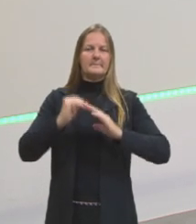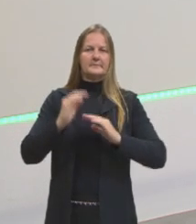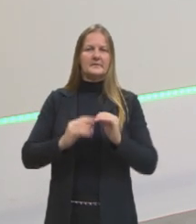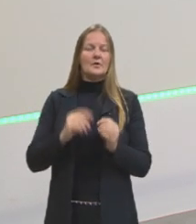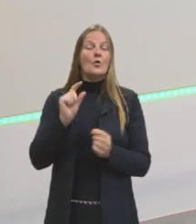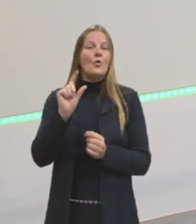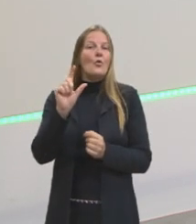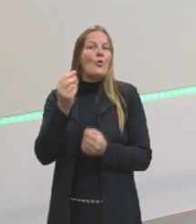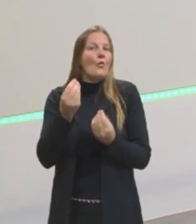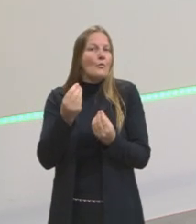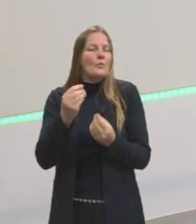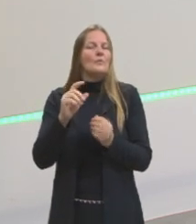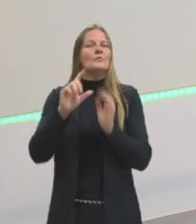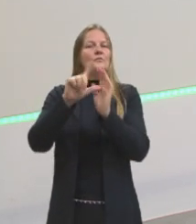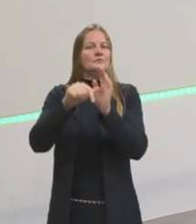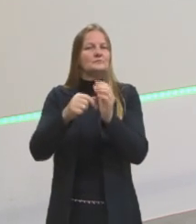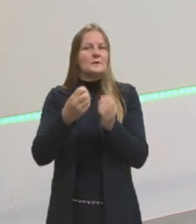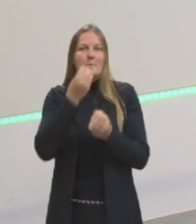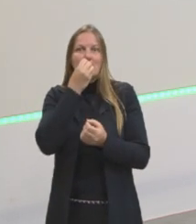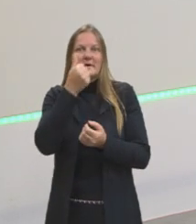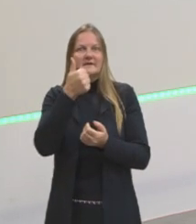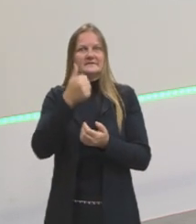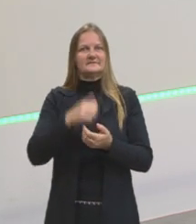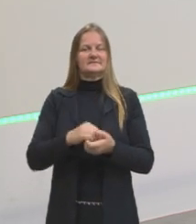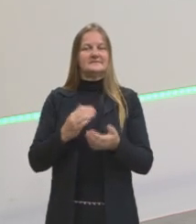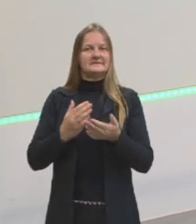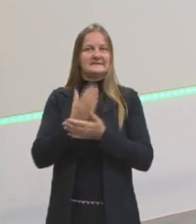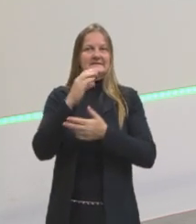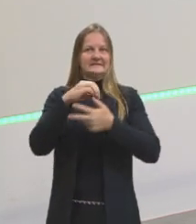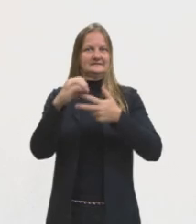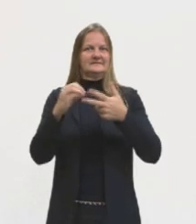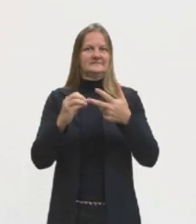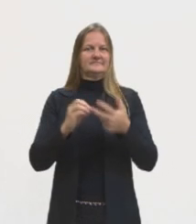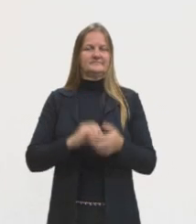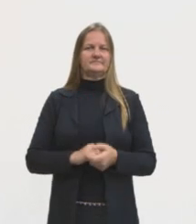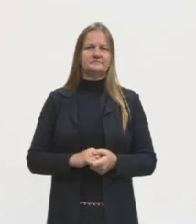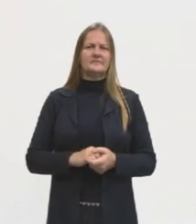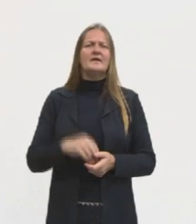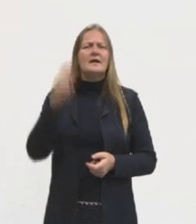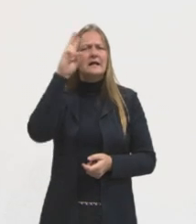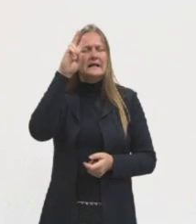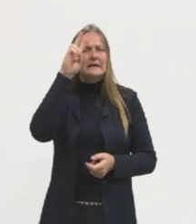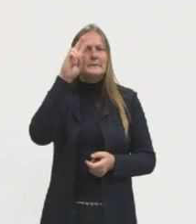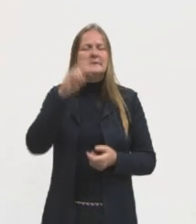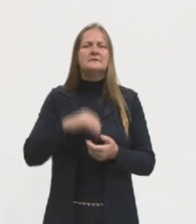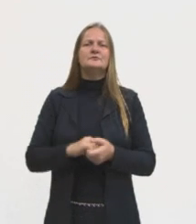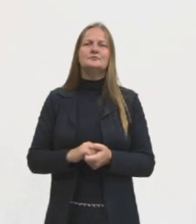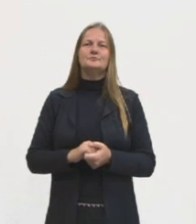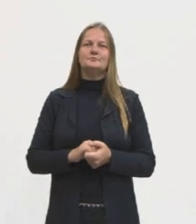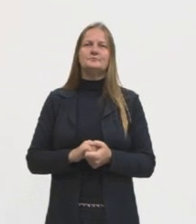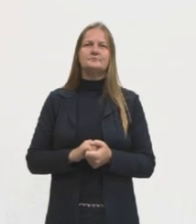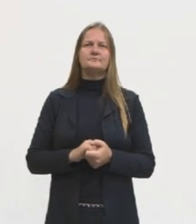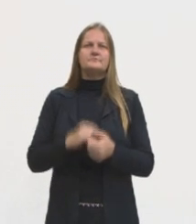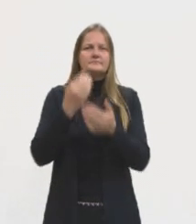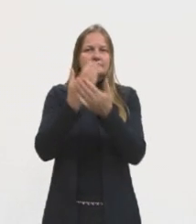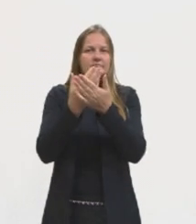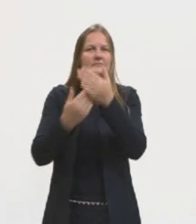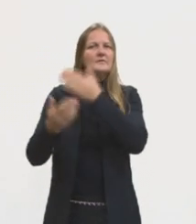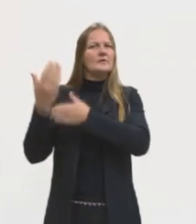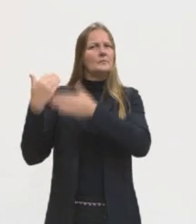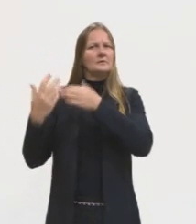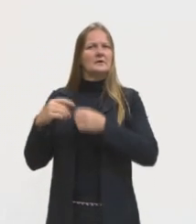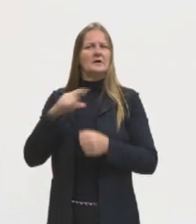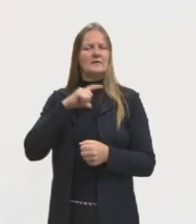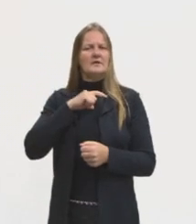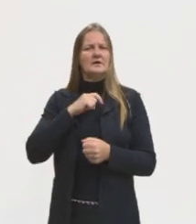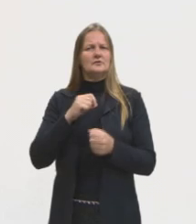que você depois tem então Bom desempenho na prova do Enem e lembrando Então como nós vamos aula passada eu falei